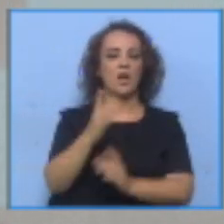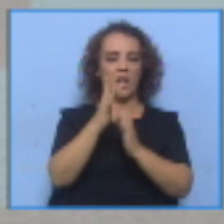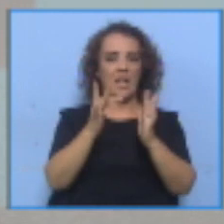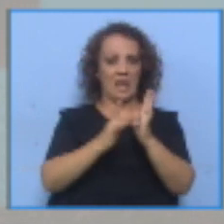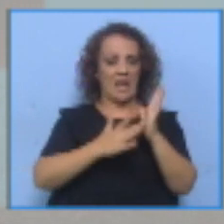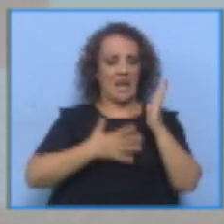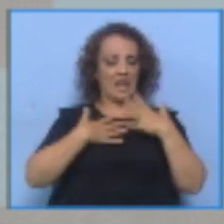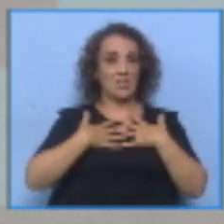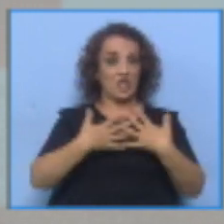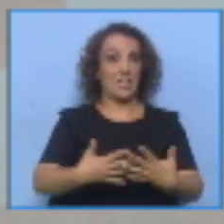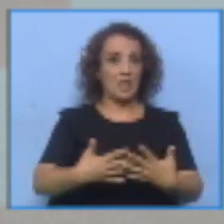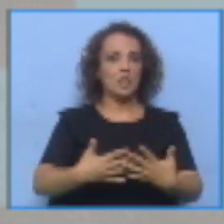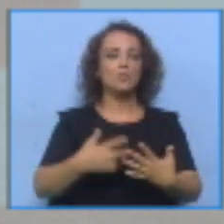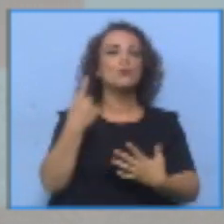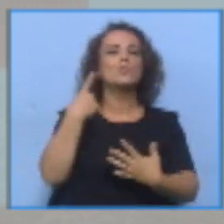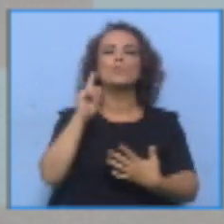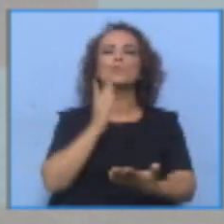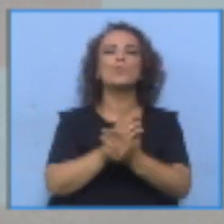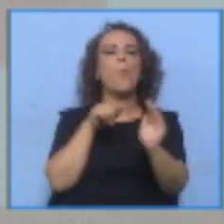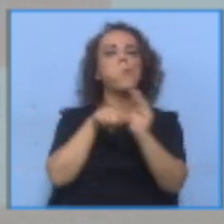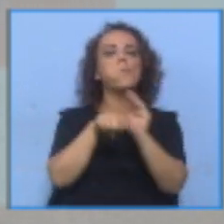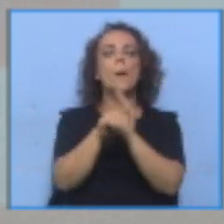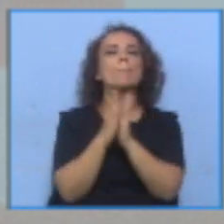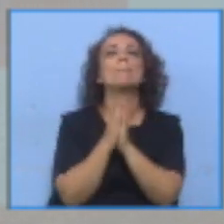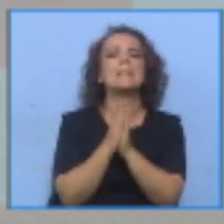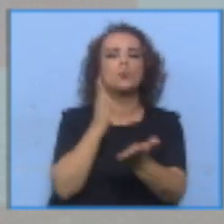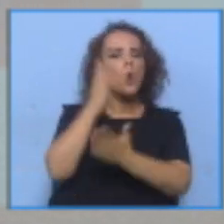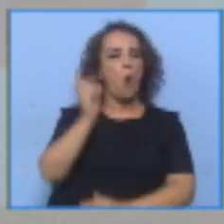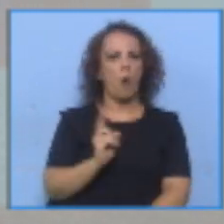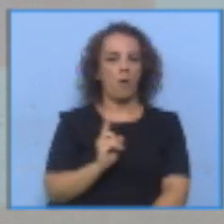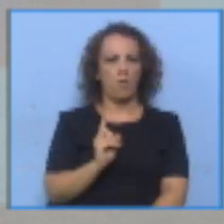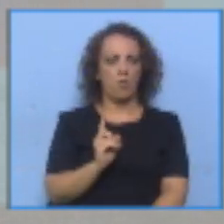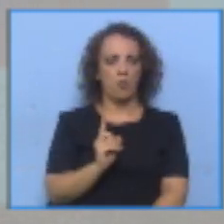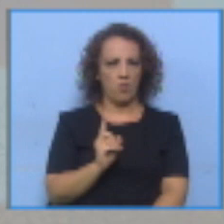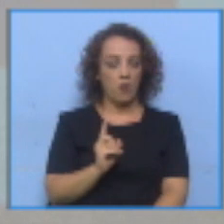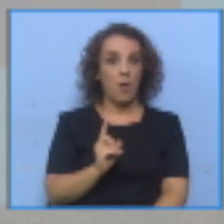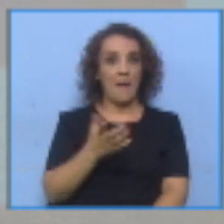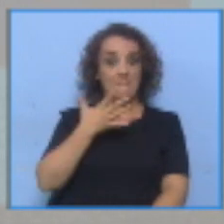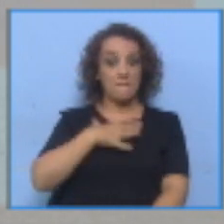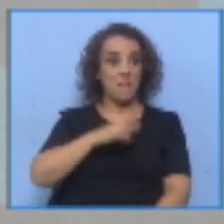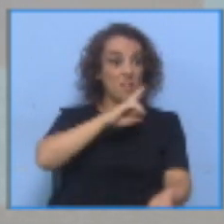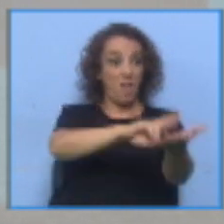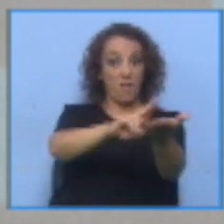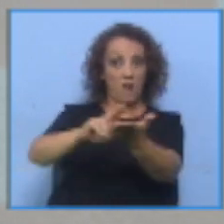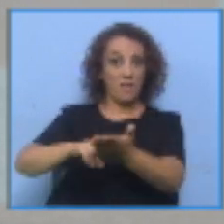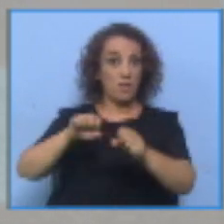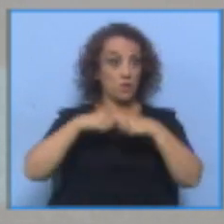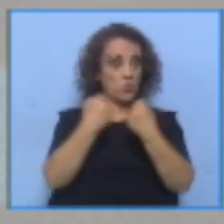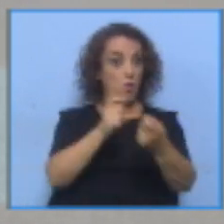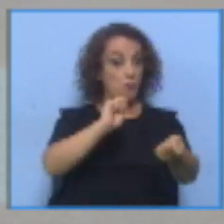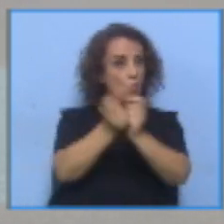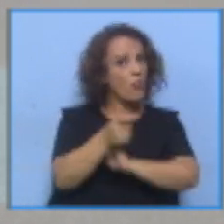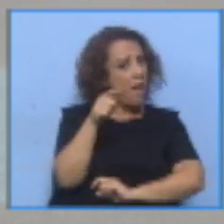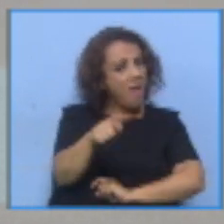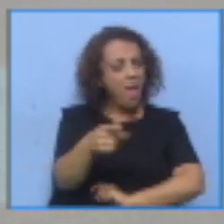sacristia, penso que usa esta expressão, senão que é para transformar as realidades também sociais. O Evangelho é